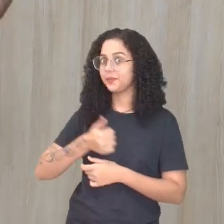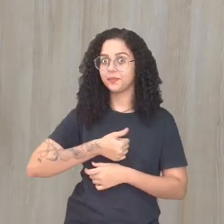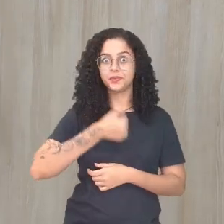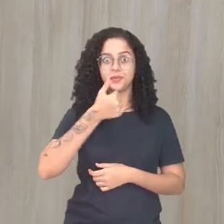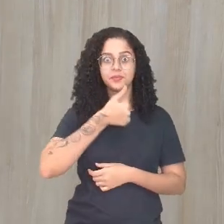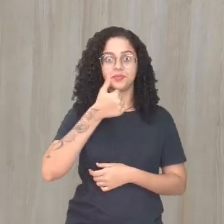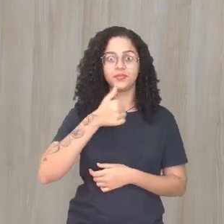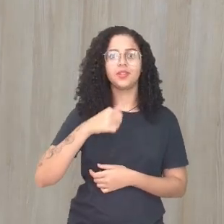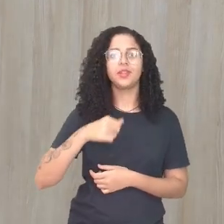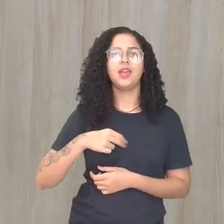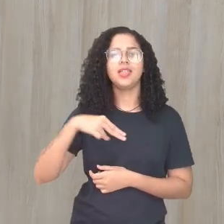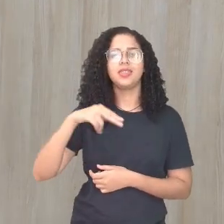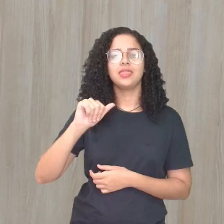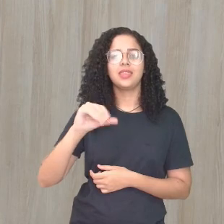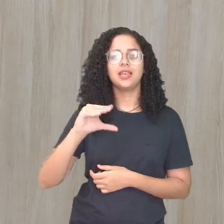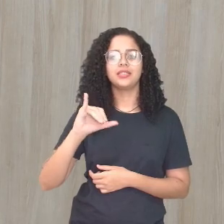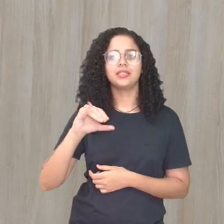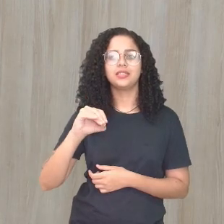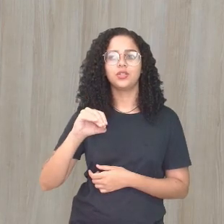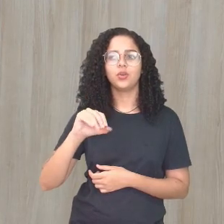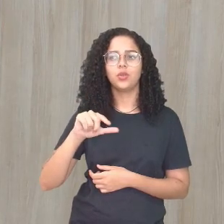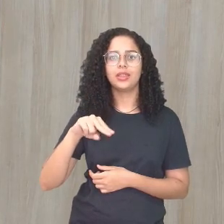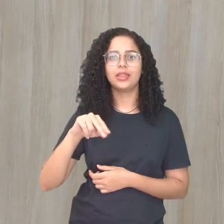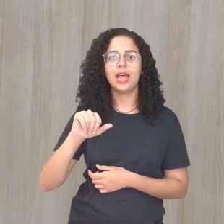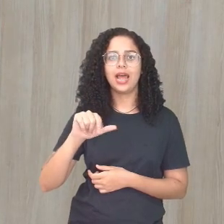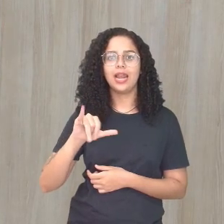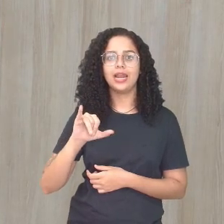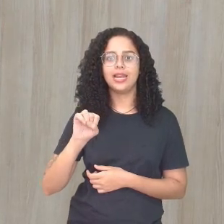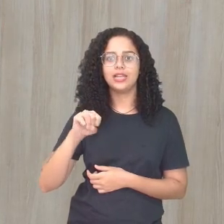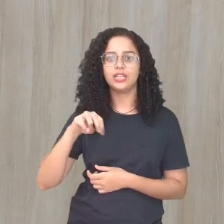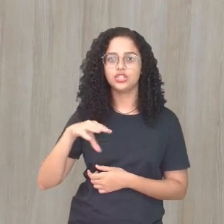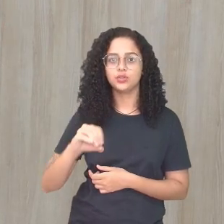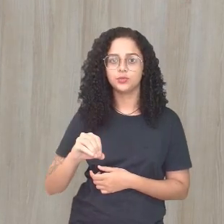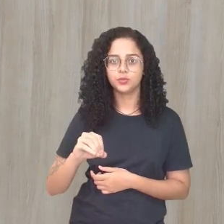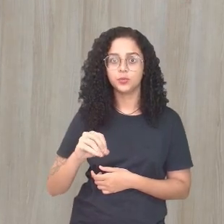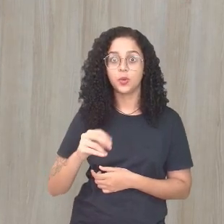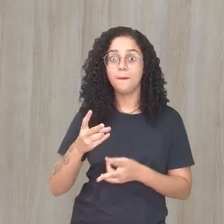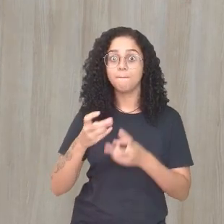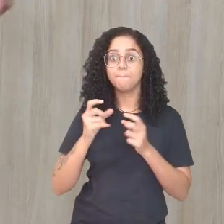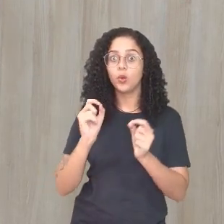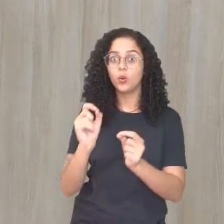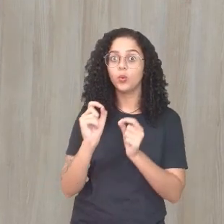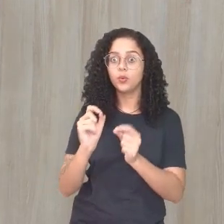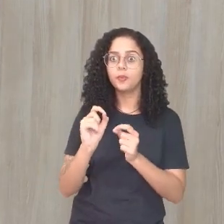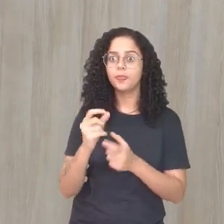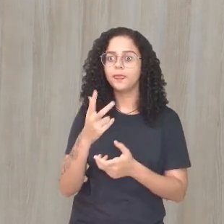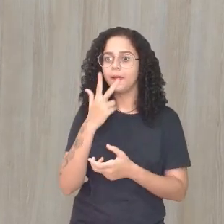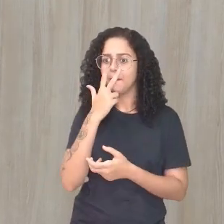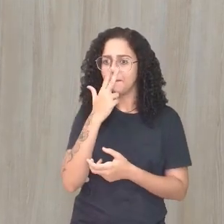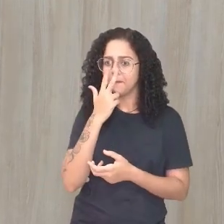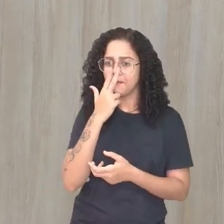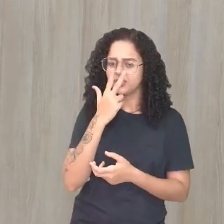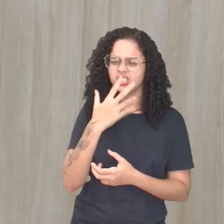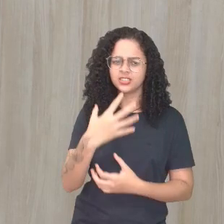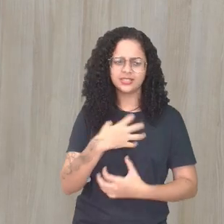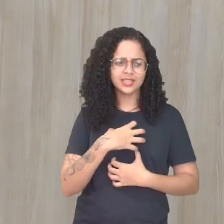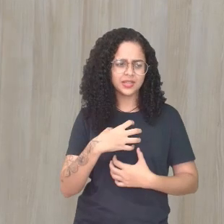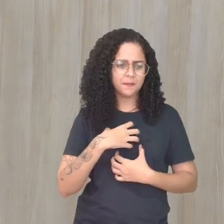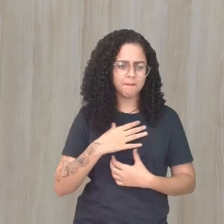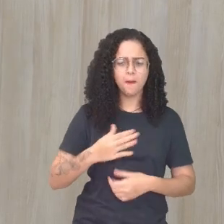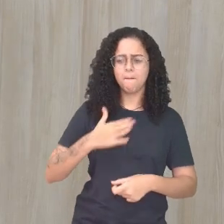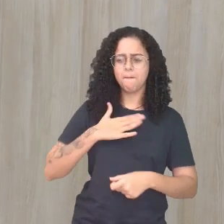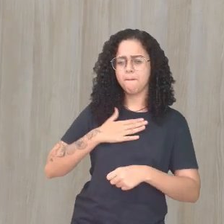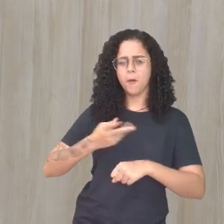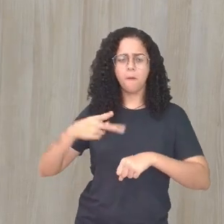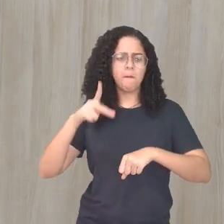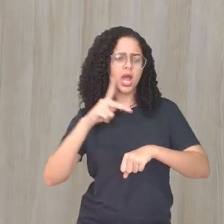característica, nacionalismo extremado, né? Então, você vê aquele sentimento de nação, né?